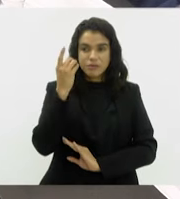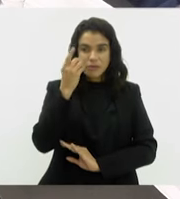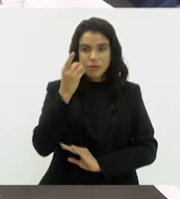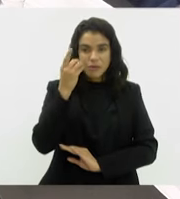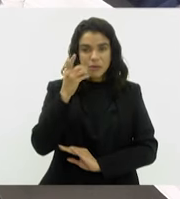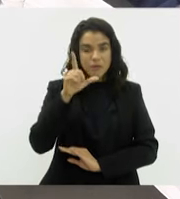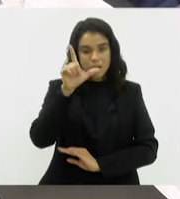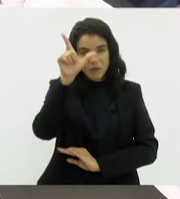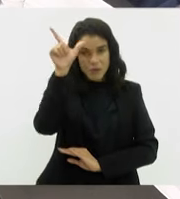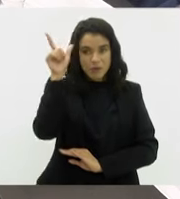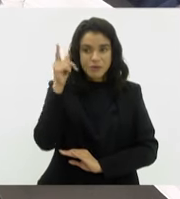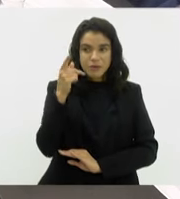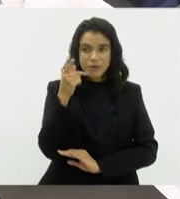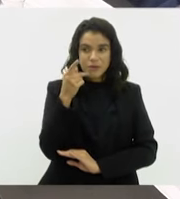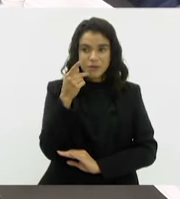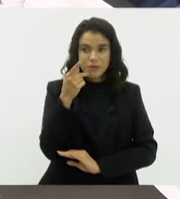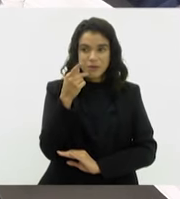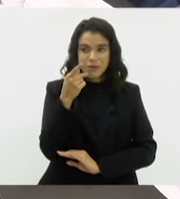mesma coisa